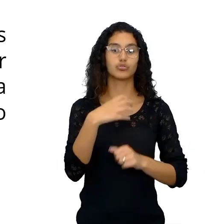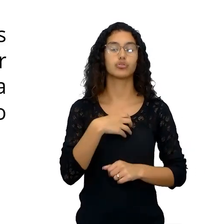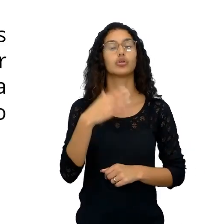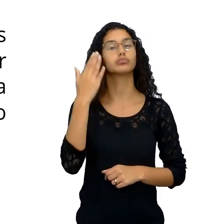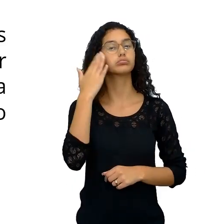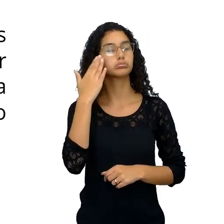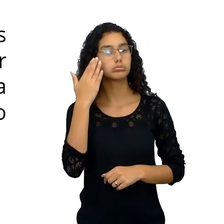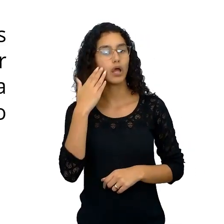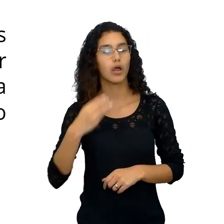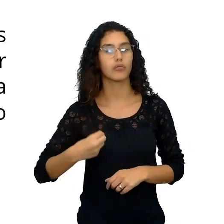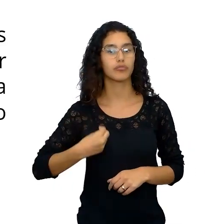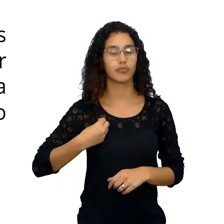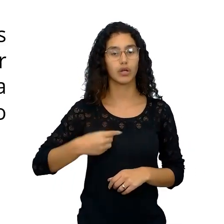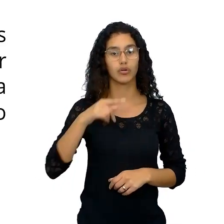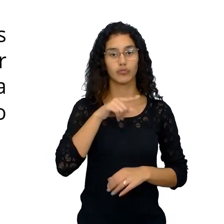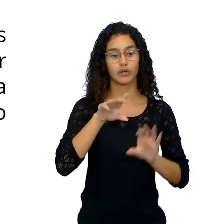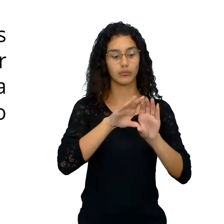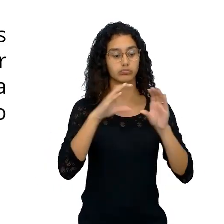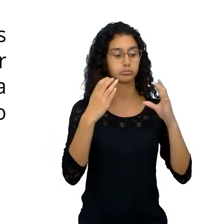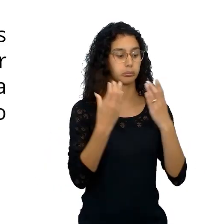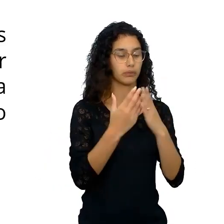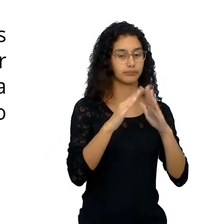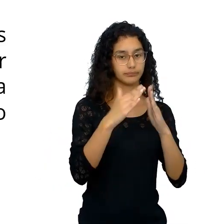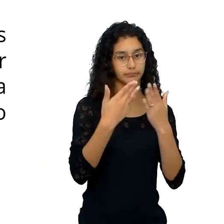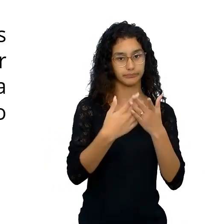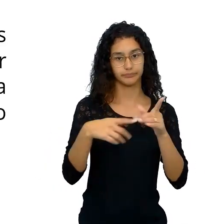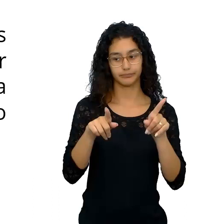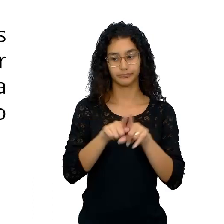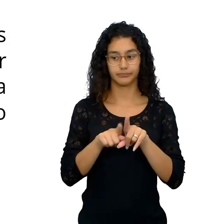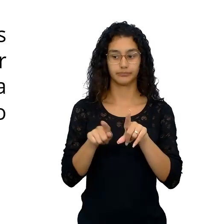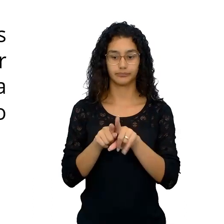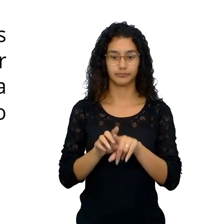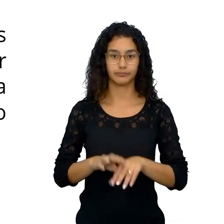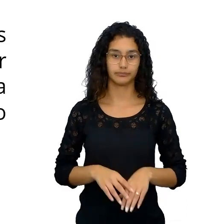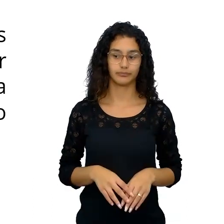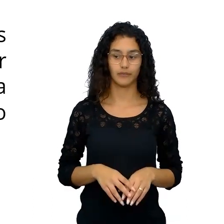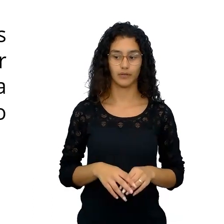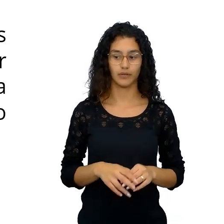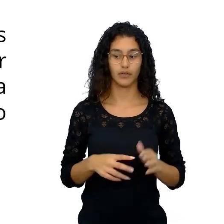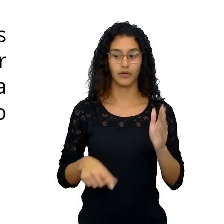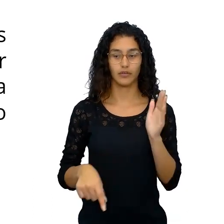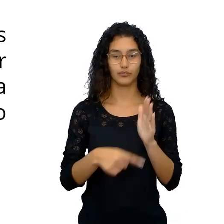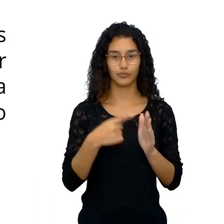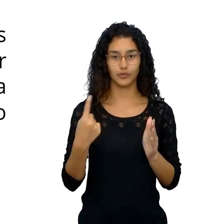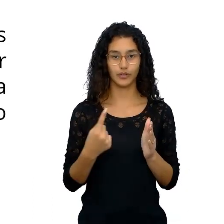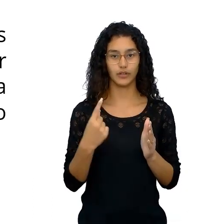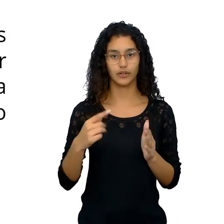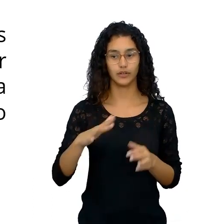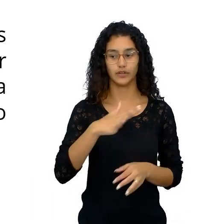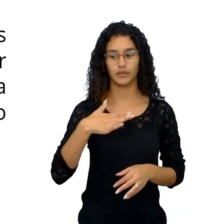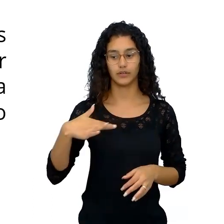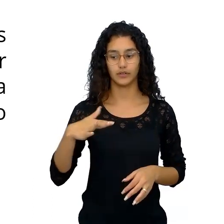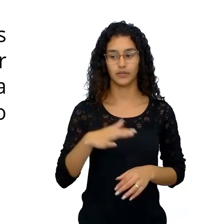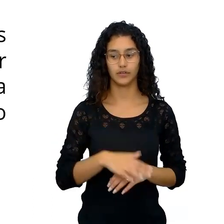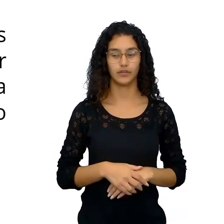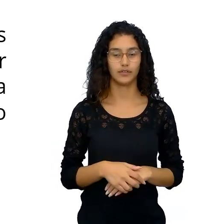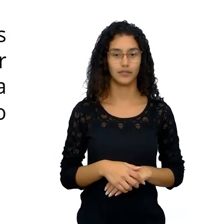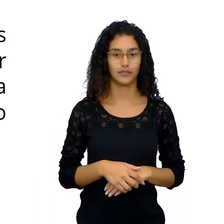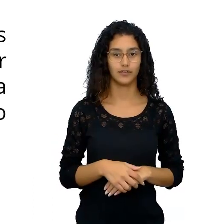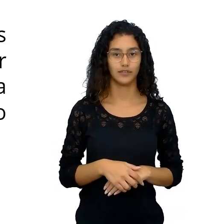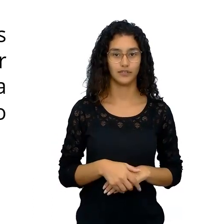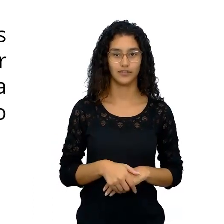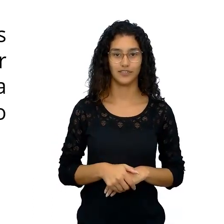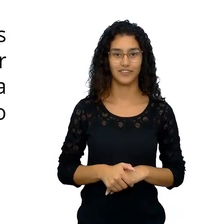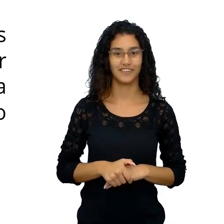saberes de vocês, de acordo com o contexto das escolas de vocês, tá? Primeiro objetivo geral, então,